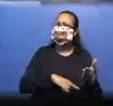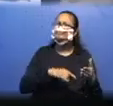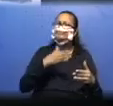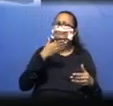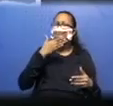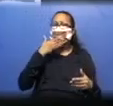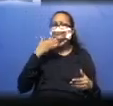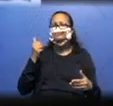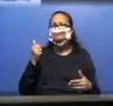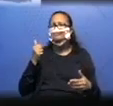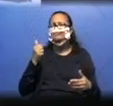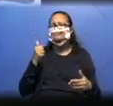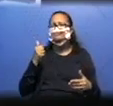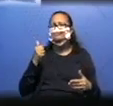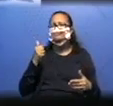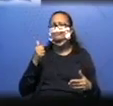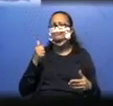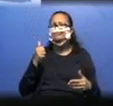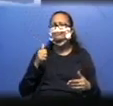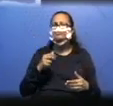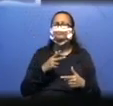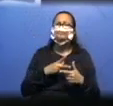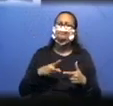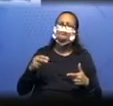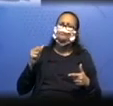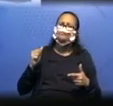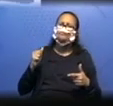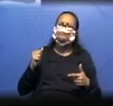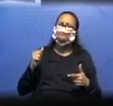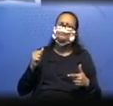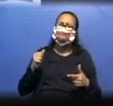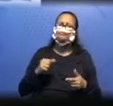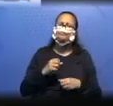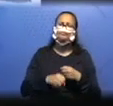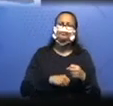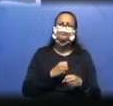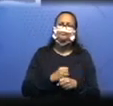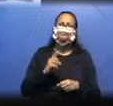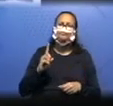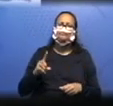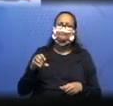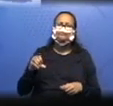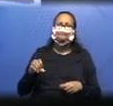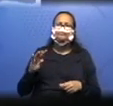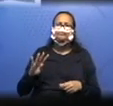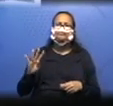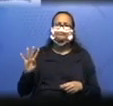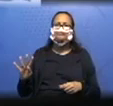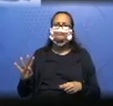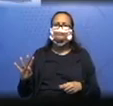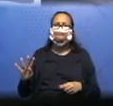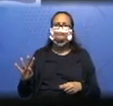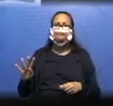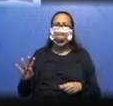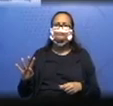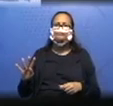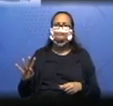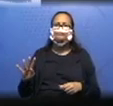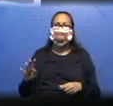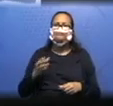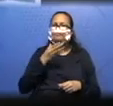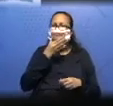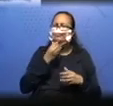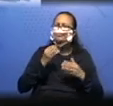esse tratado aqui era mais interessante para eles. E eles acabaram ganhando. Em 1494,